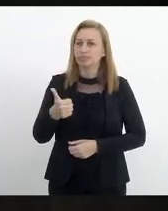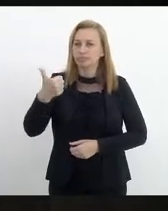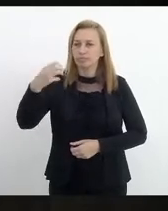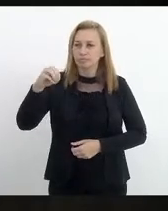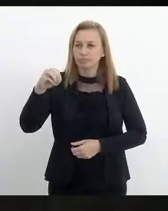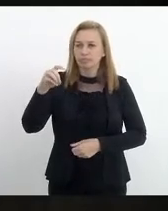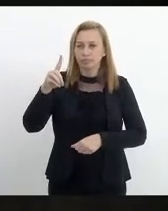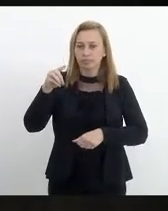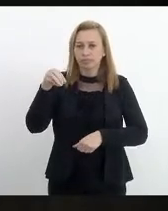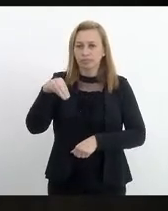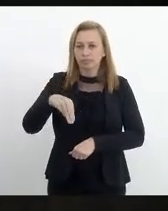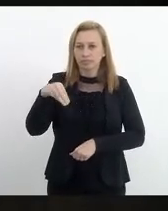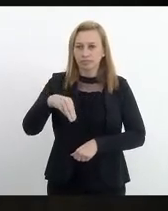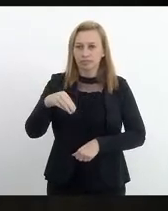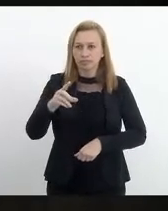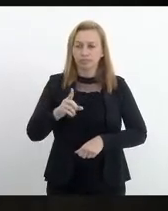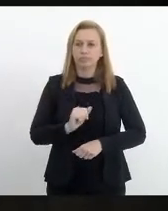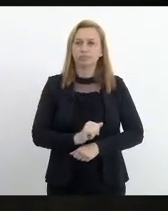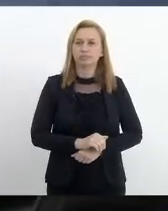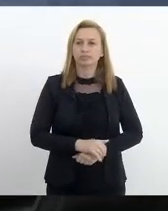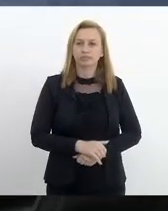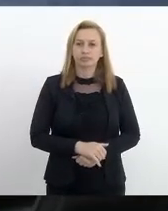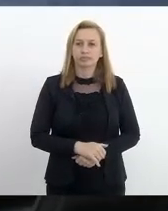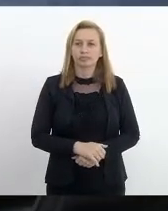de dez minutos